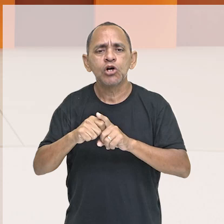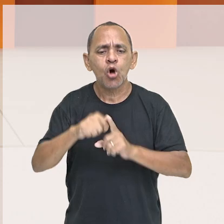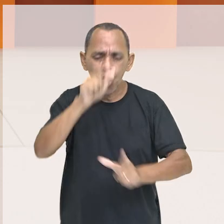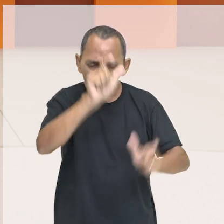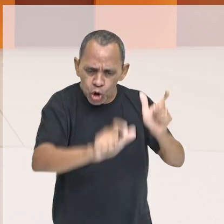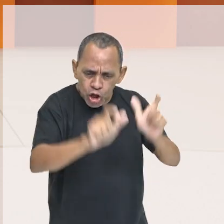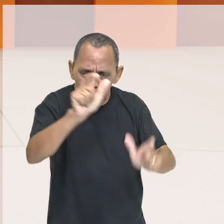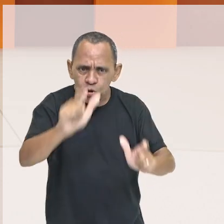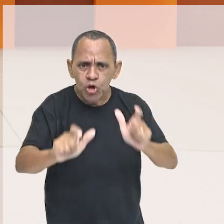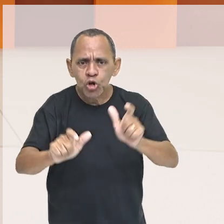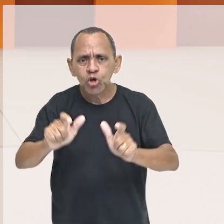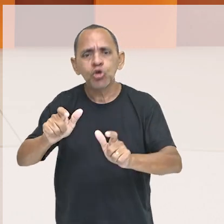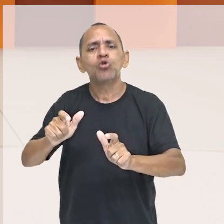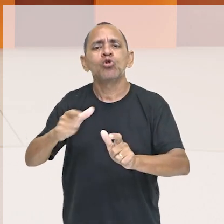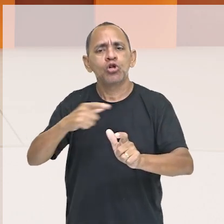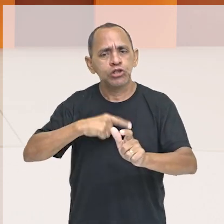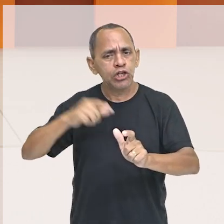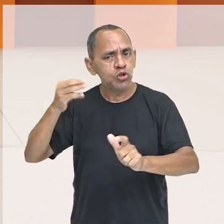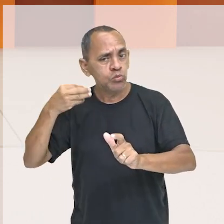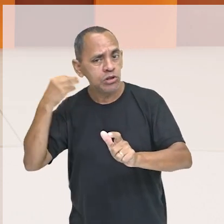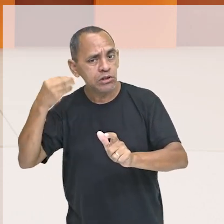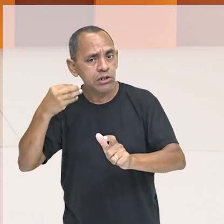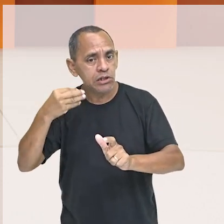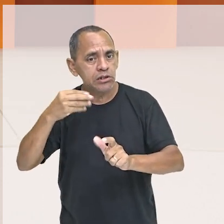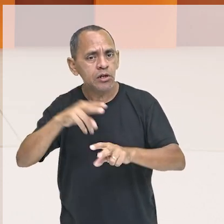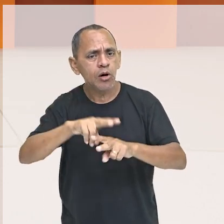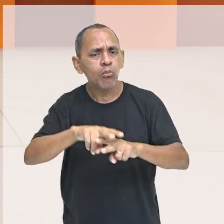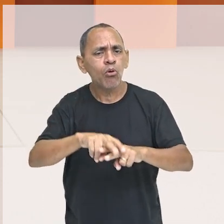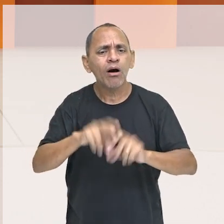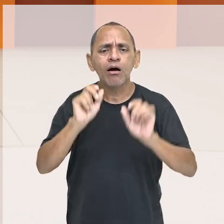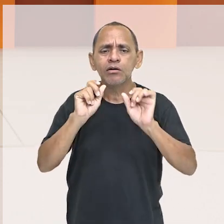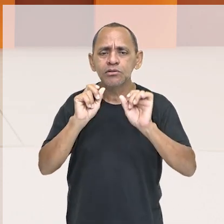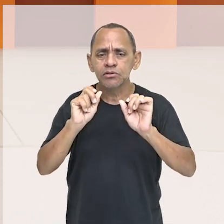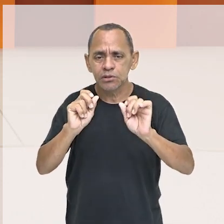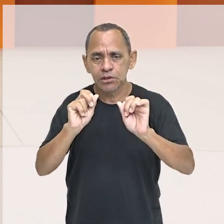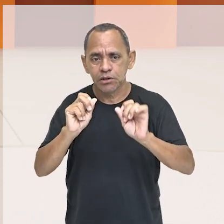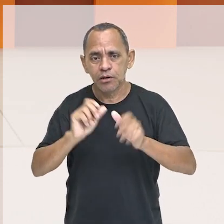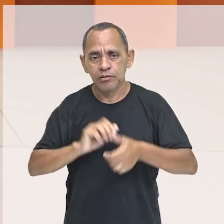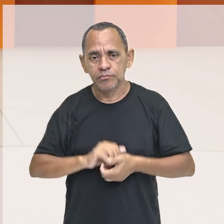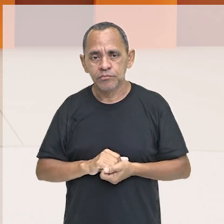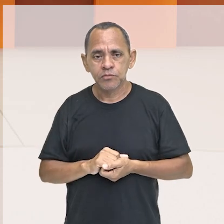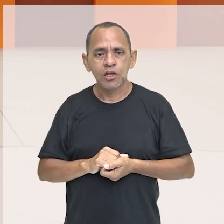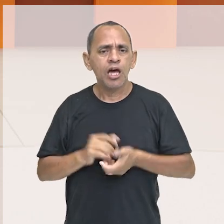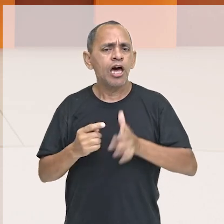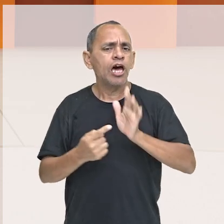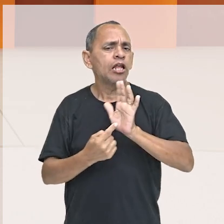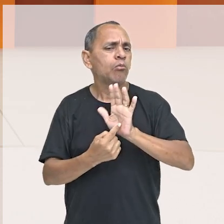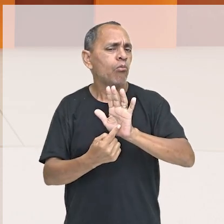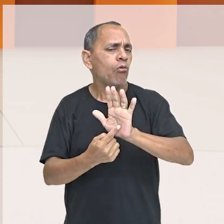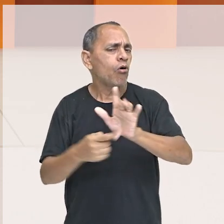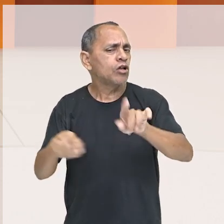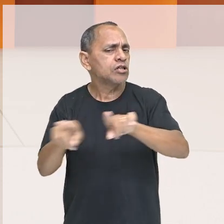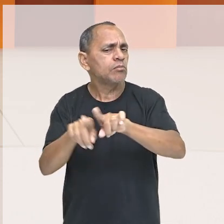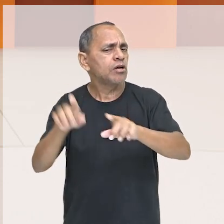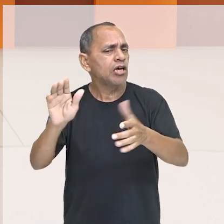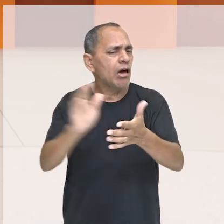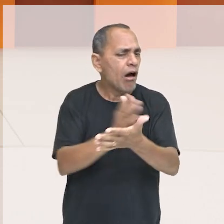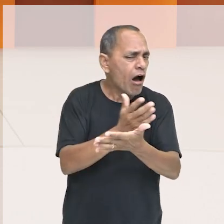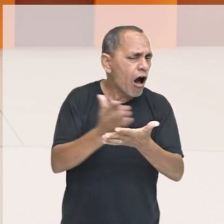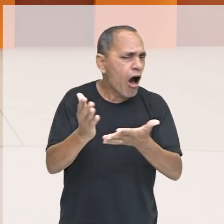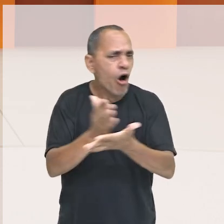que o indivíduo experimenta, e por ser a primeira, né, ela traz consigo algo de